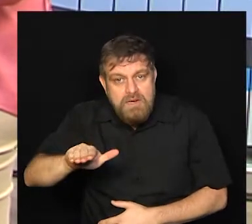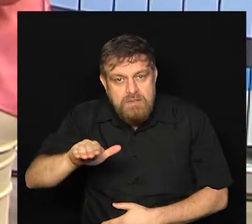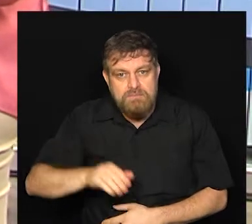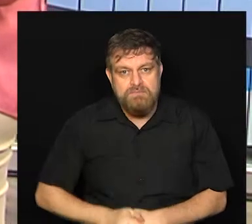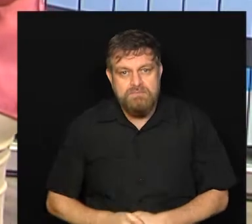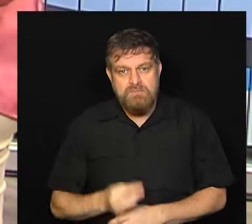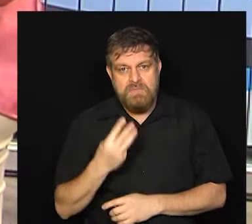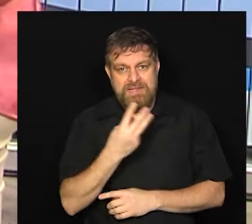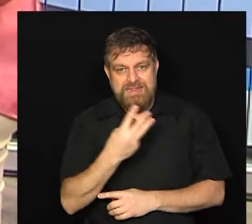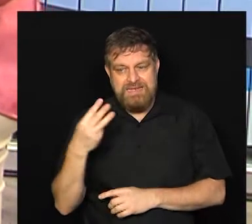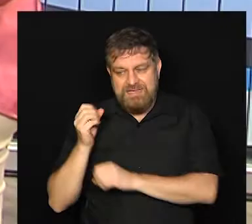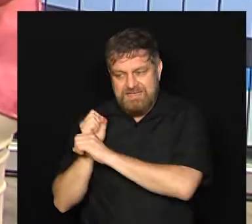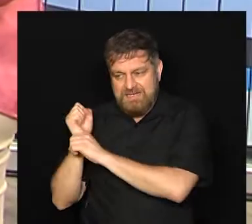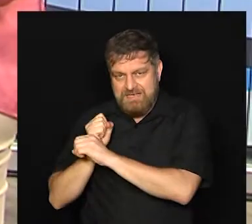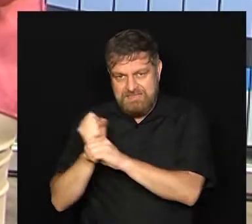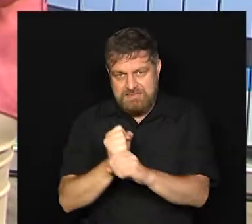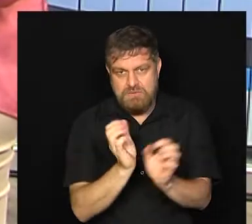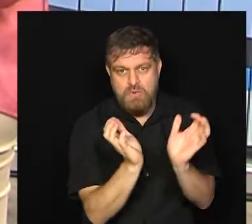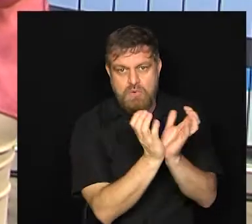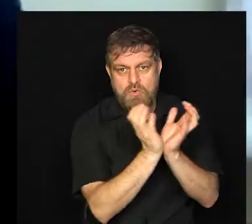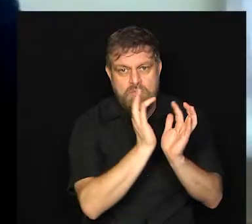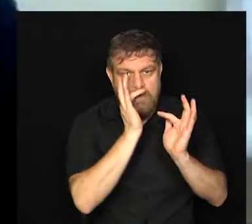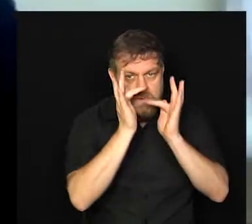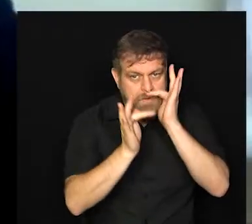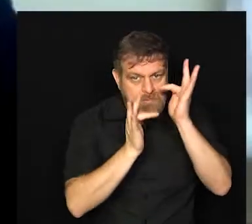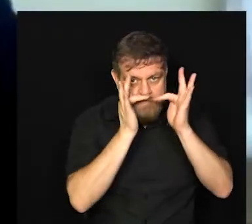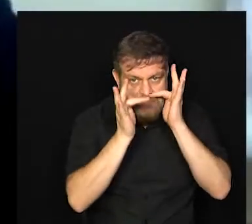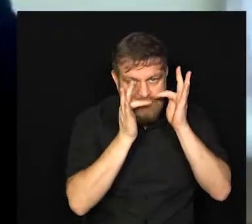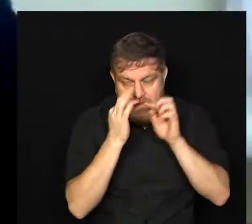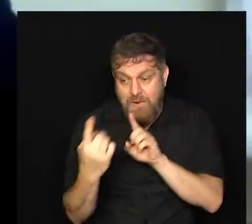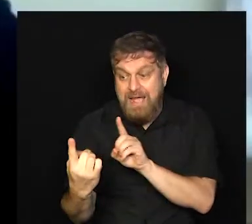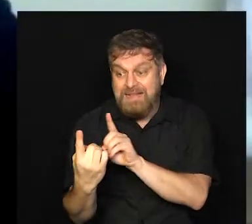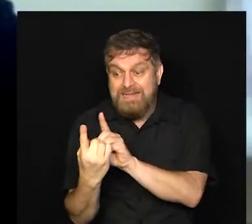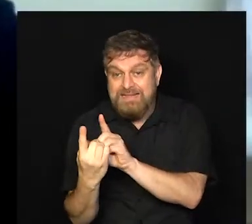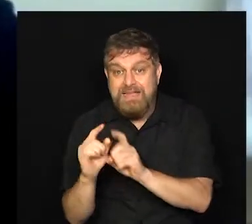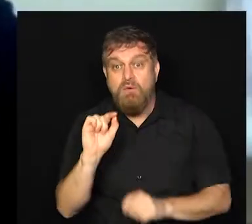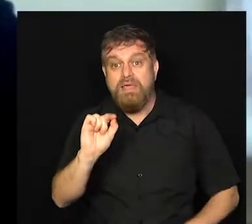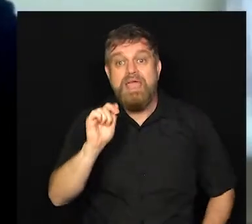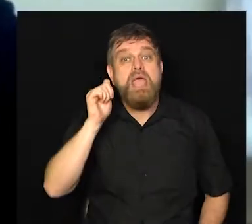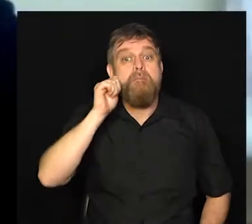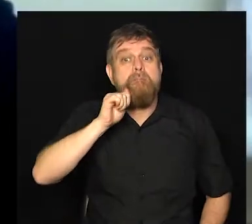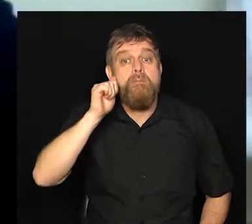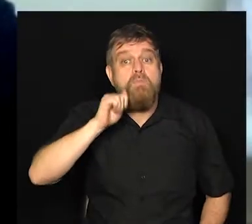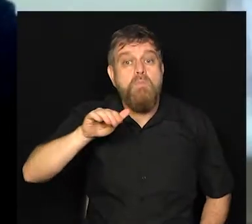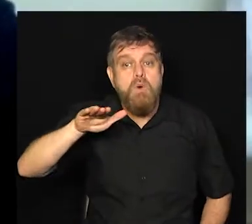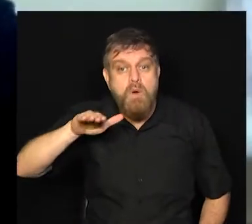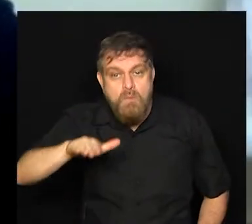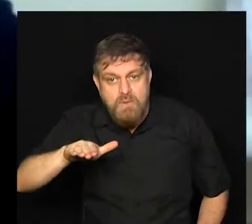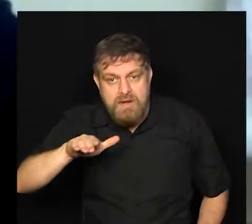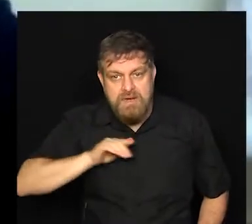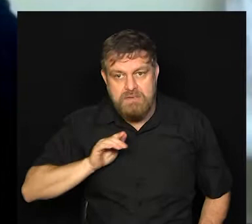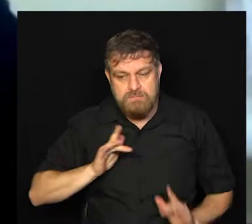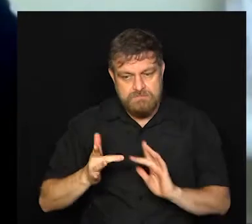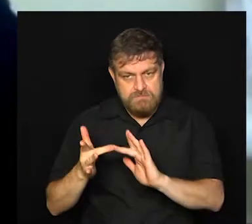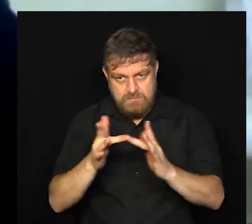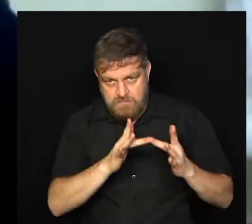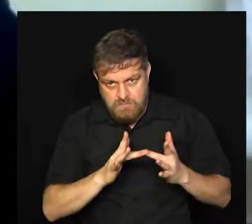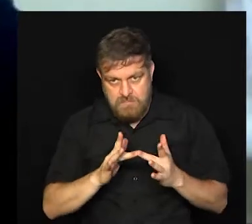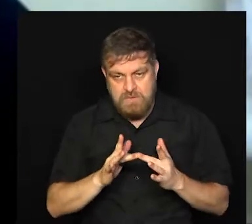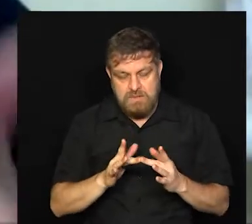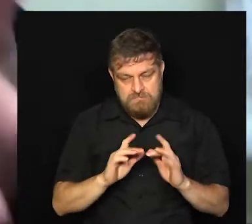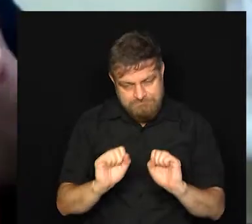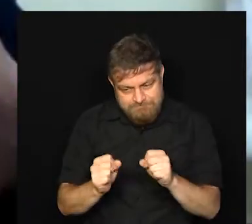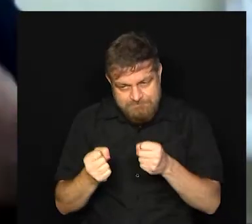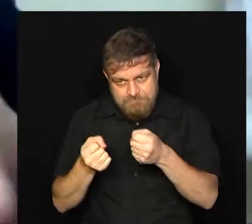Durante 33 anos, o Grupo Primavera só atendeu meninas, mulheres, no serviço de convivência e fortalecimento de